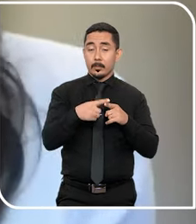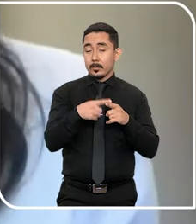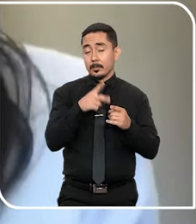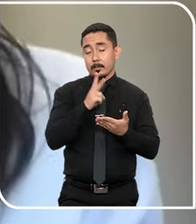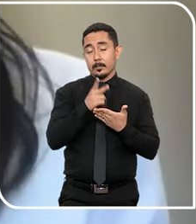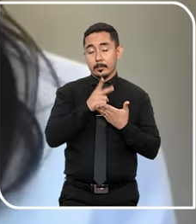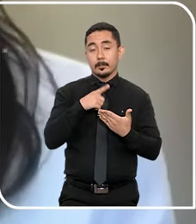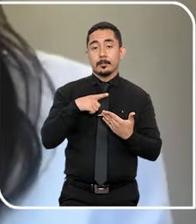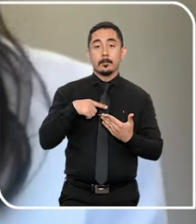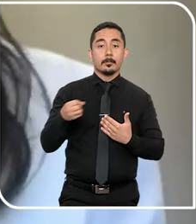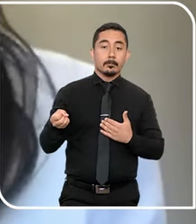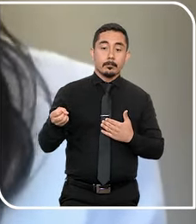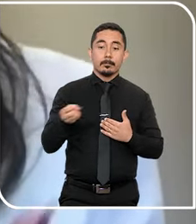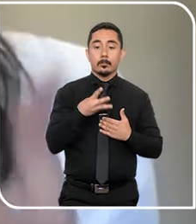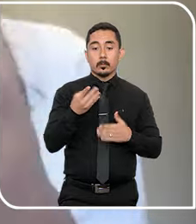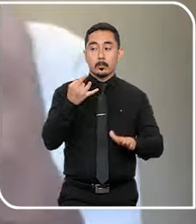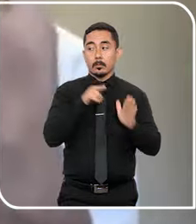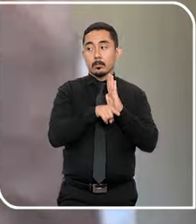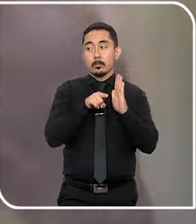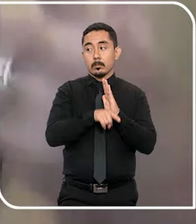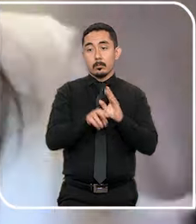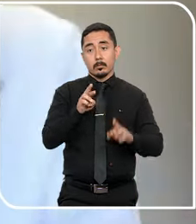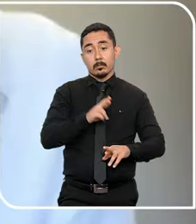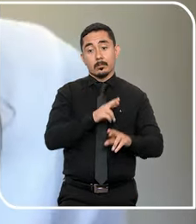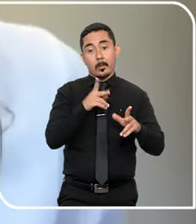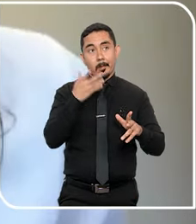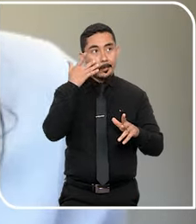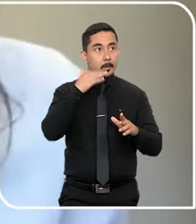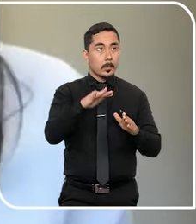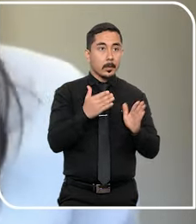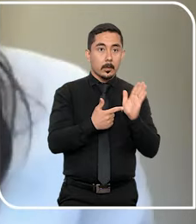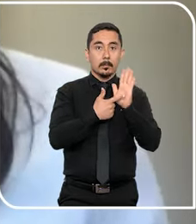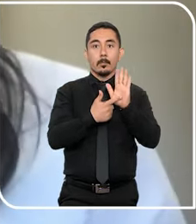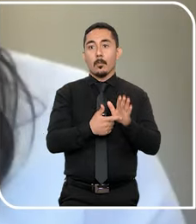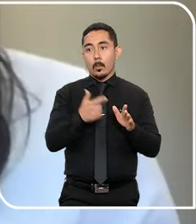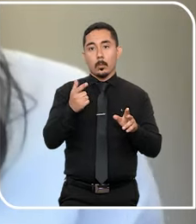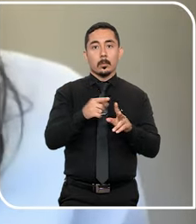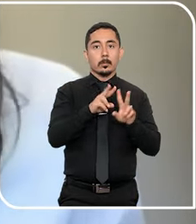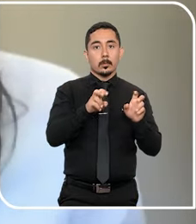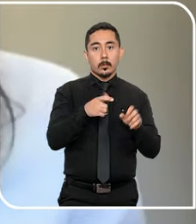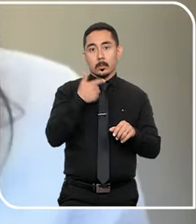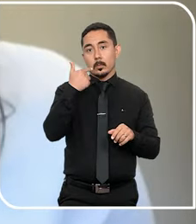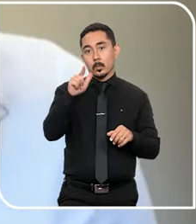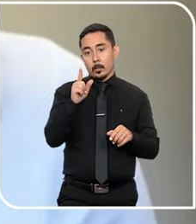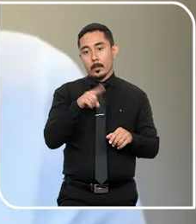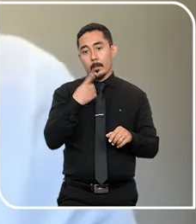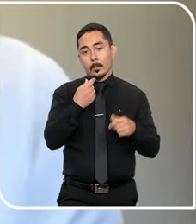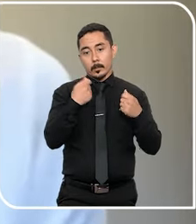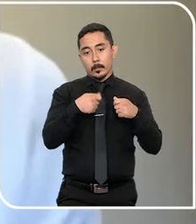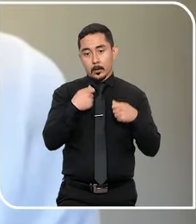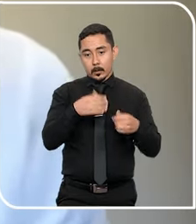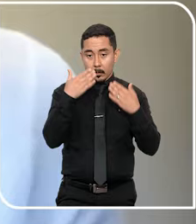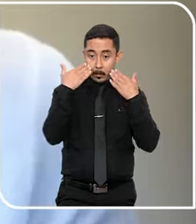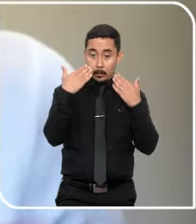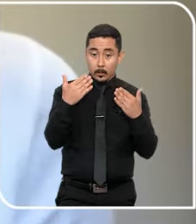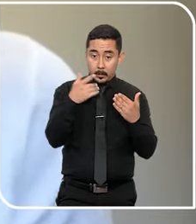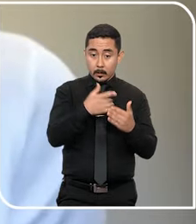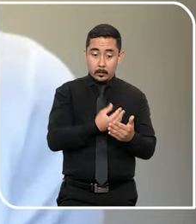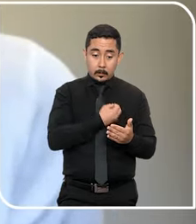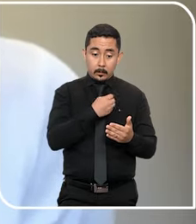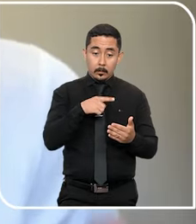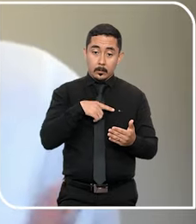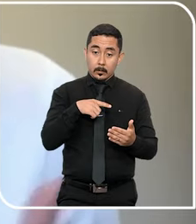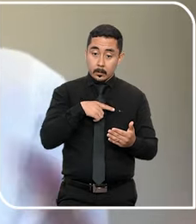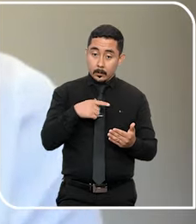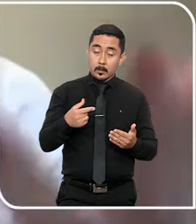porque sempre vai ter uma situação nova né sempre vai ter um questionamento uma criança que vai trazer uma outra situação e aí a gente tem que utilizar a